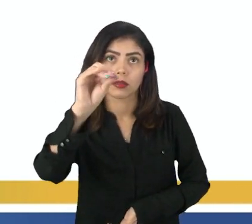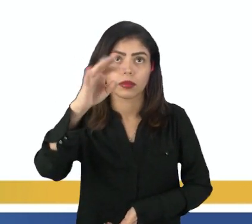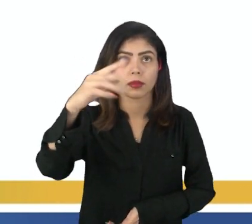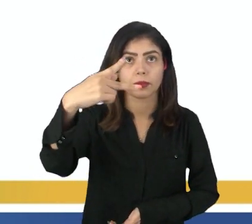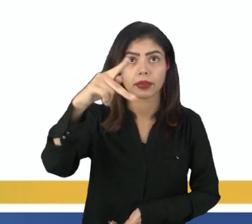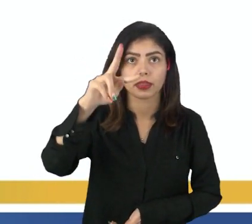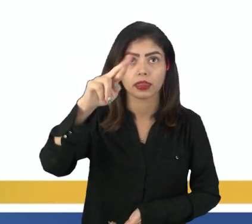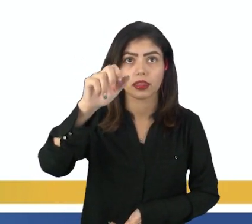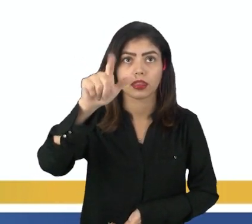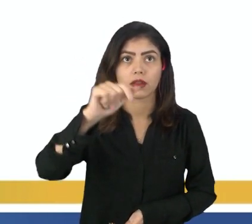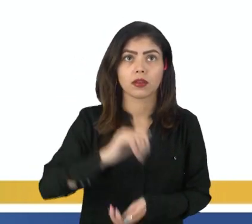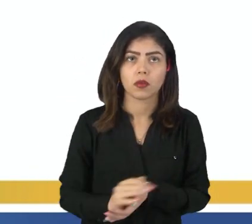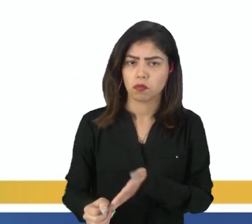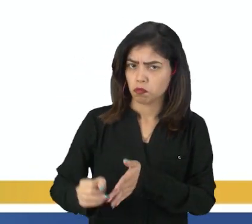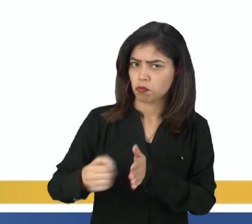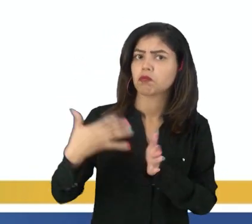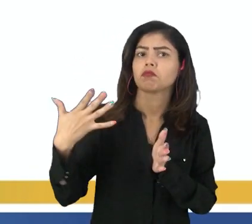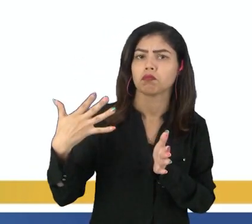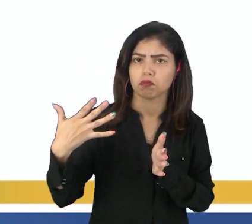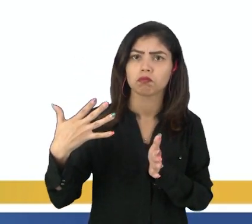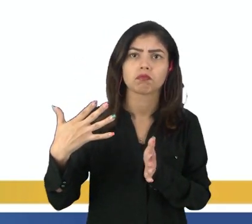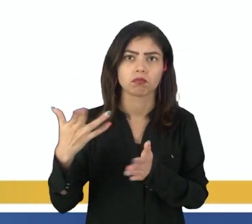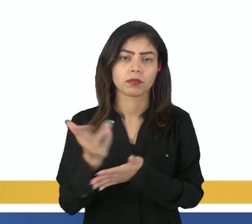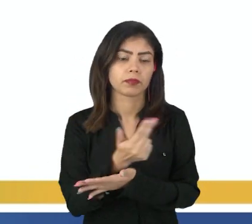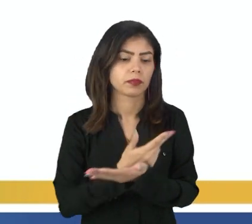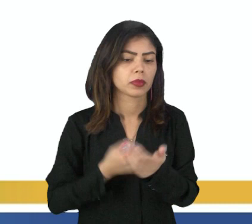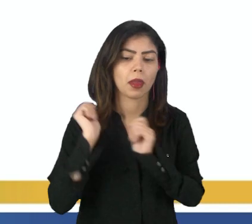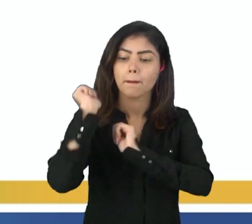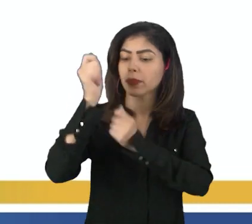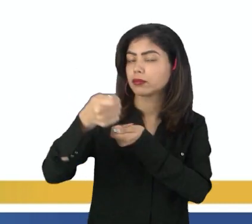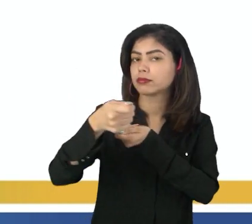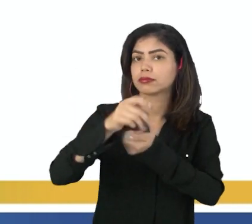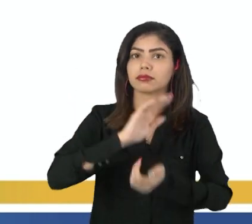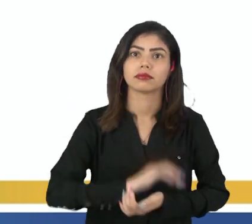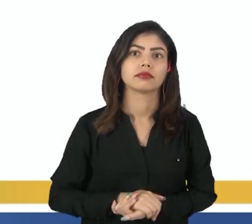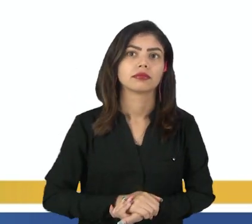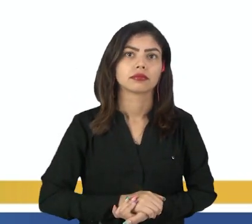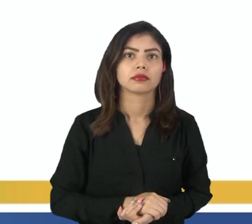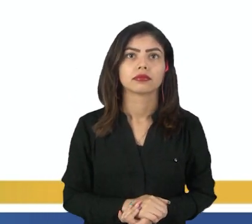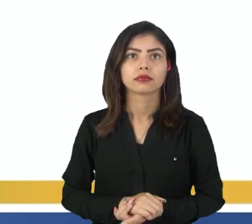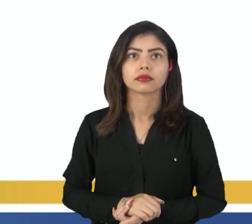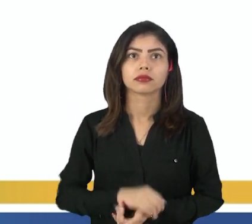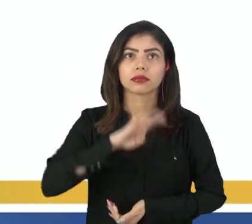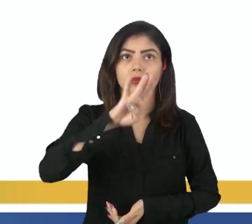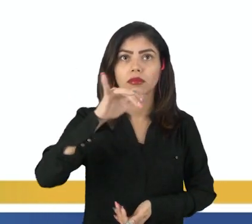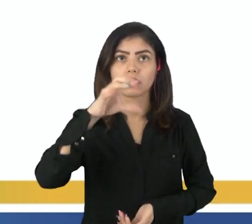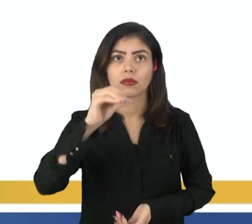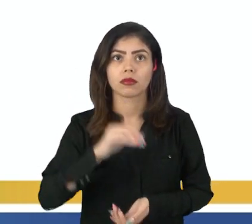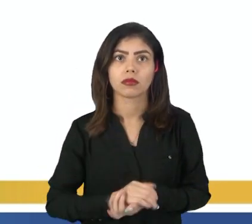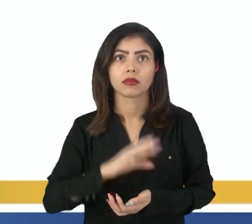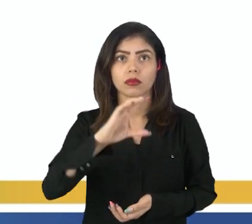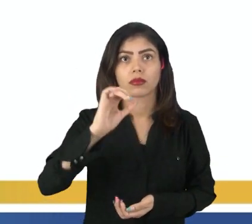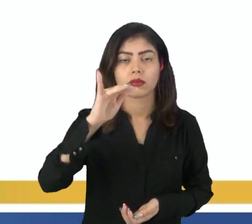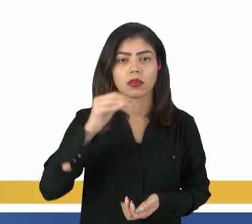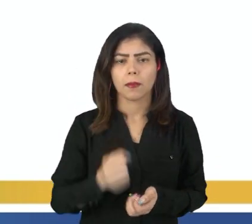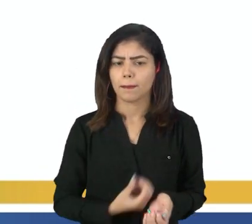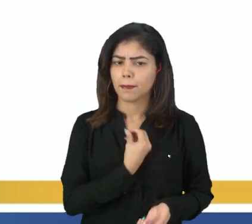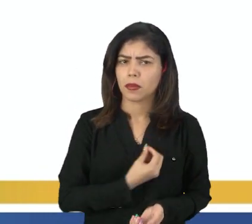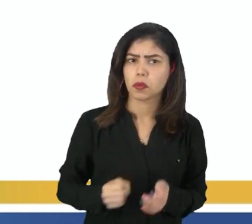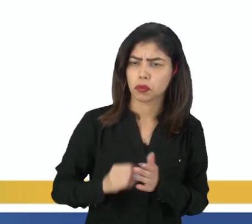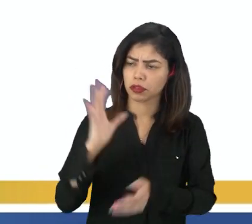que é muito famoso por muitos artistas irem pescar nesse Pantanal, o bioma dos cocais, presença de